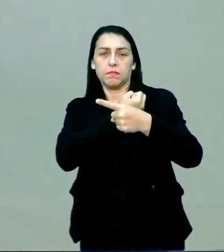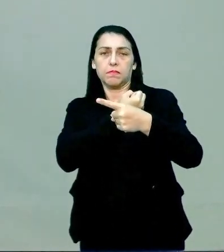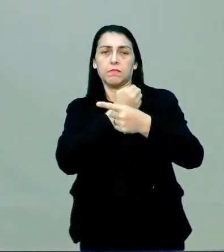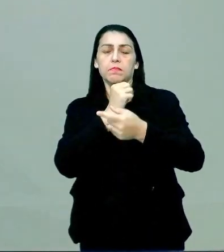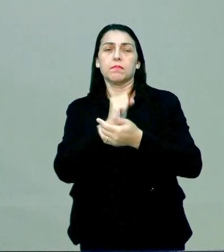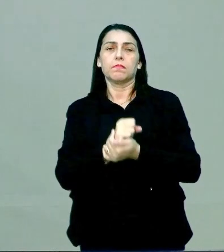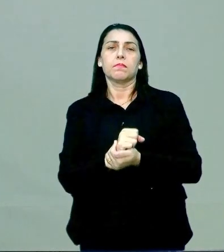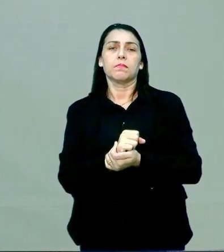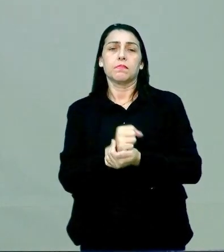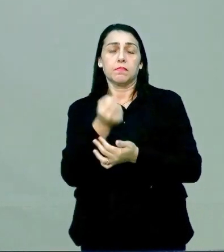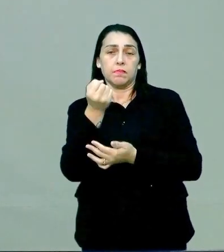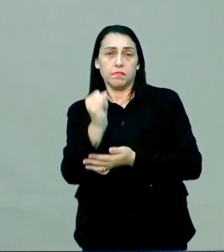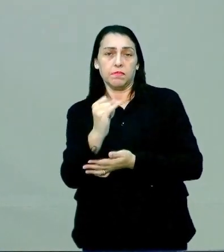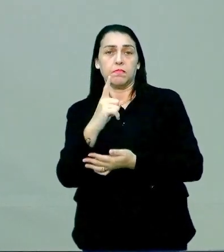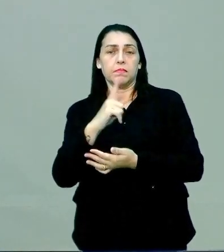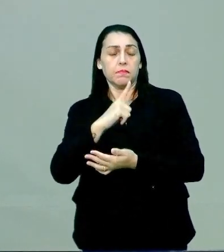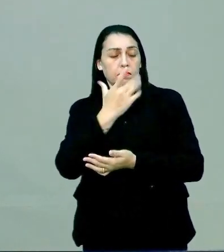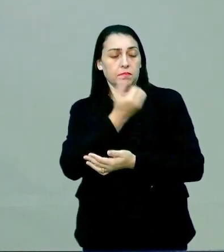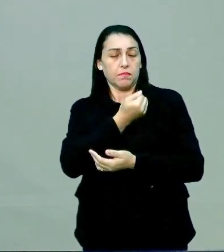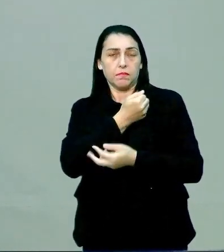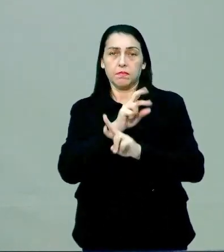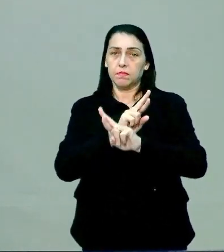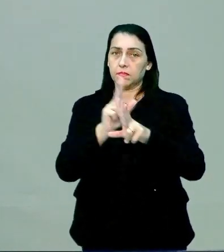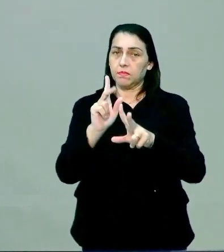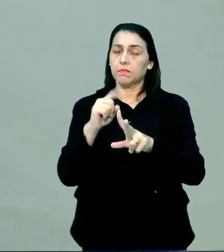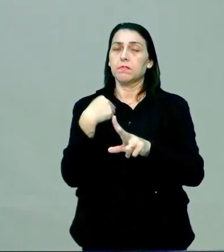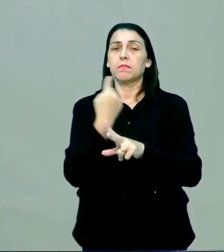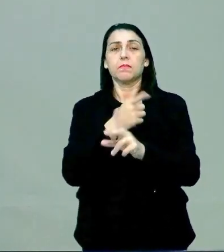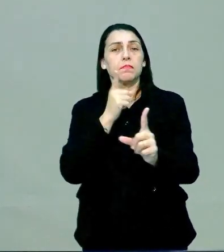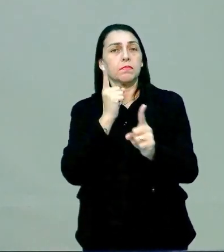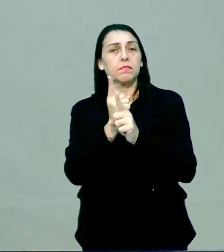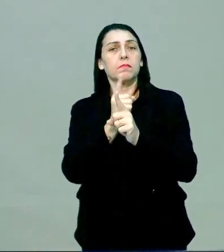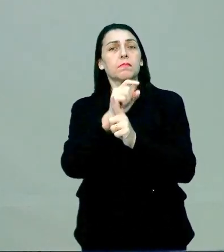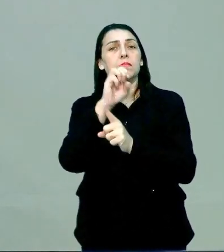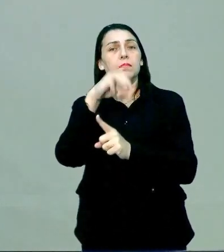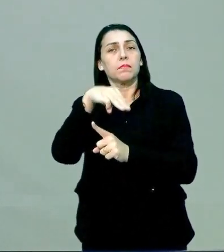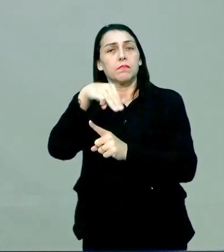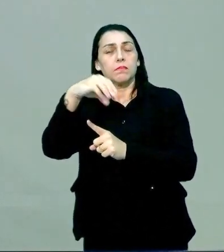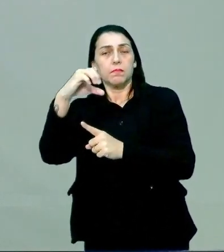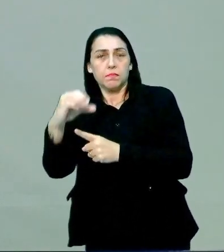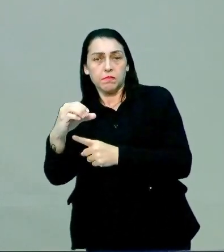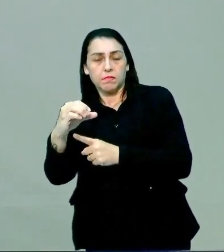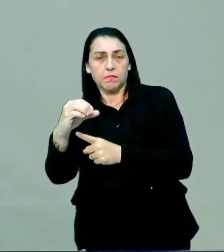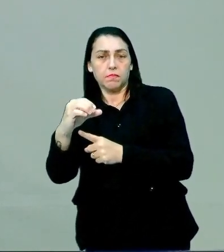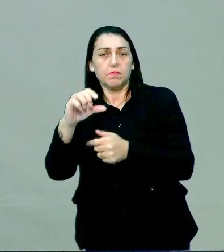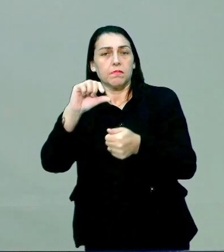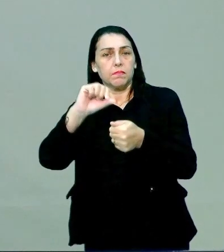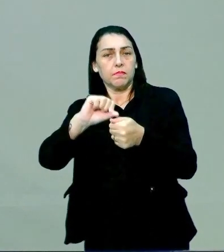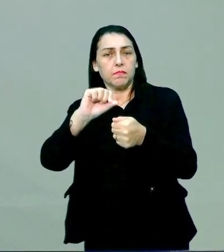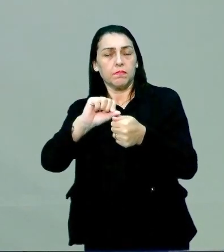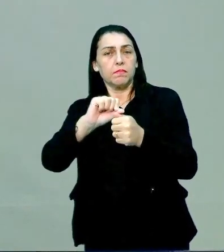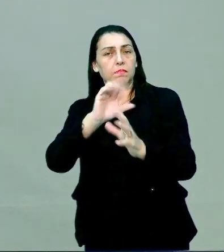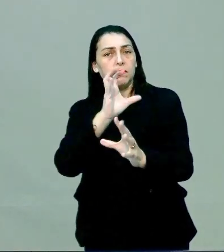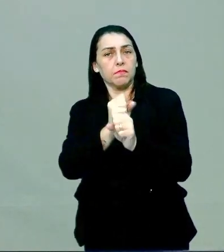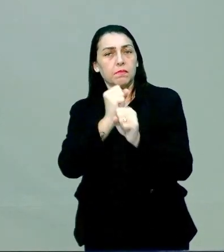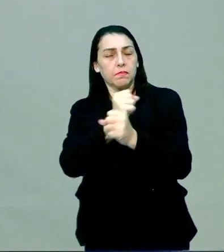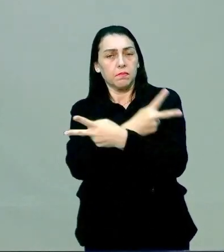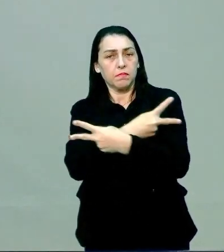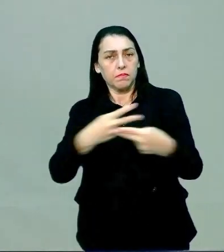tá? Se tiver número diferente, a gente acha o MMC e faz as